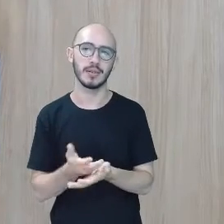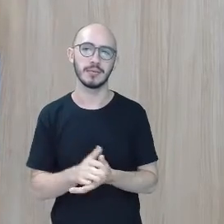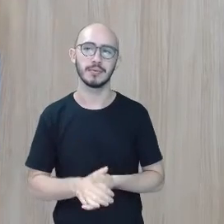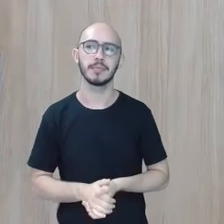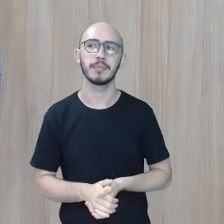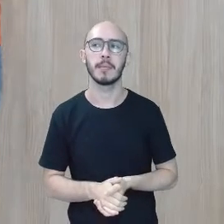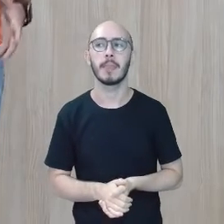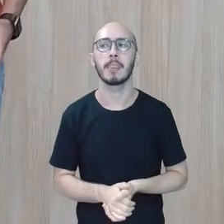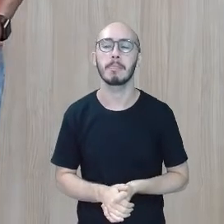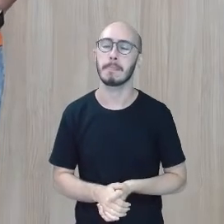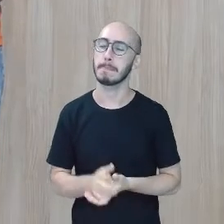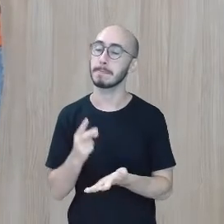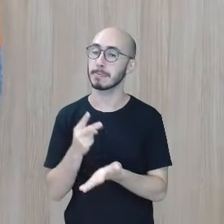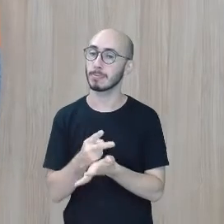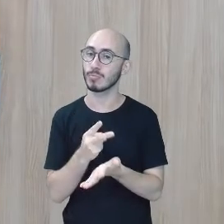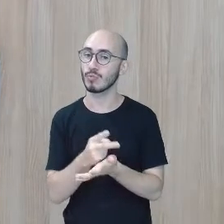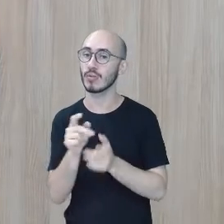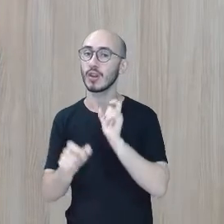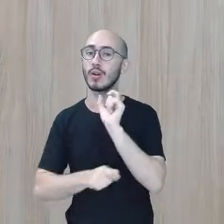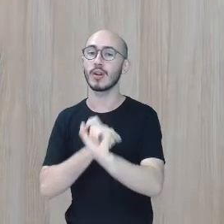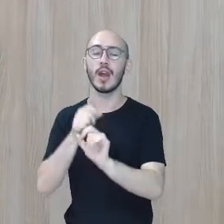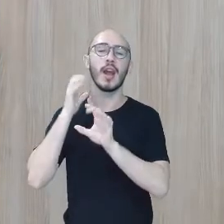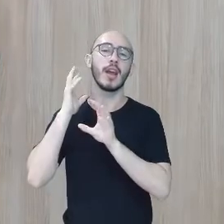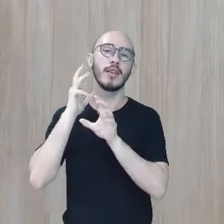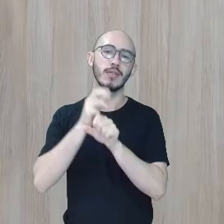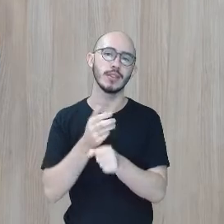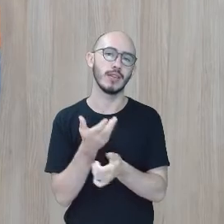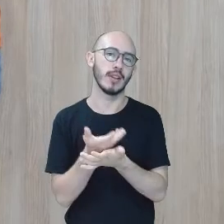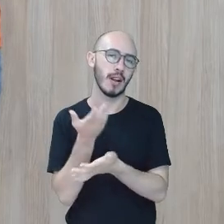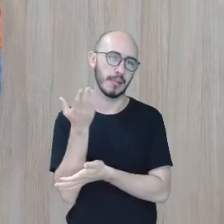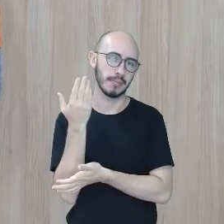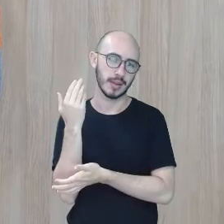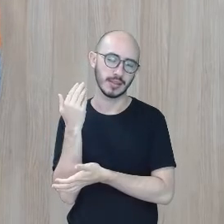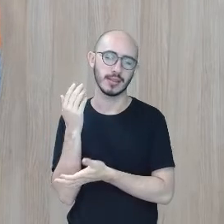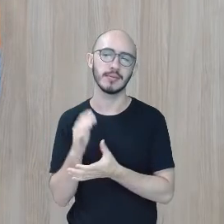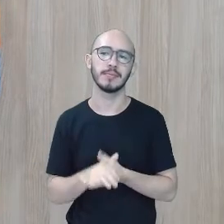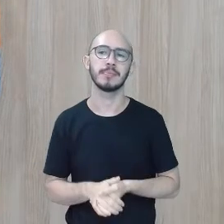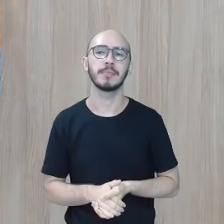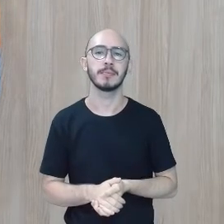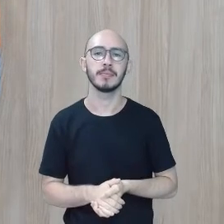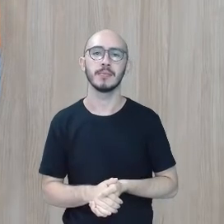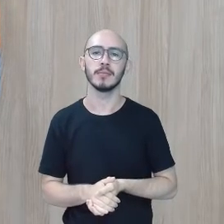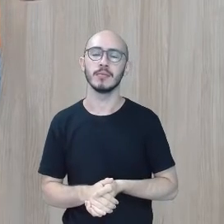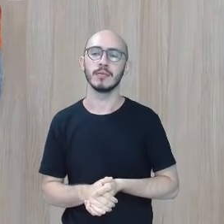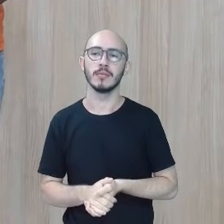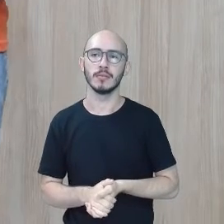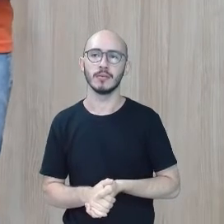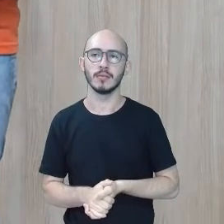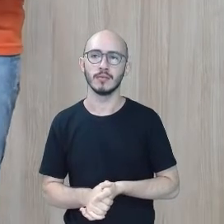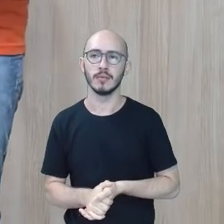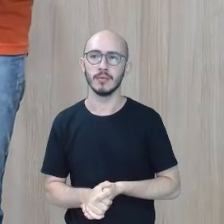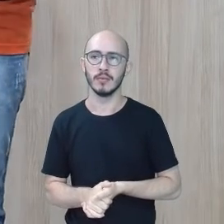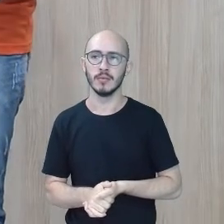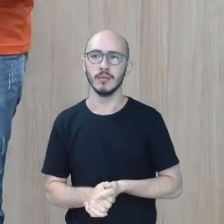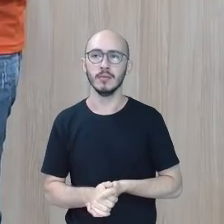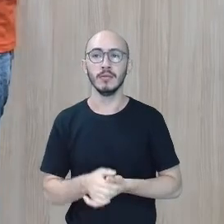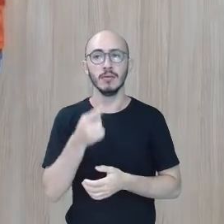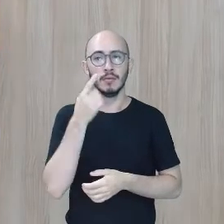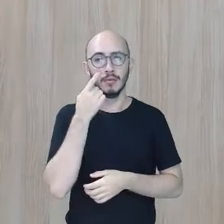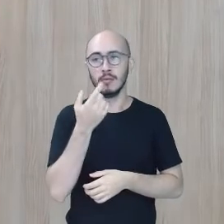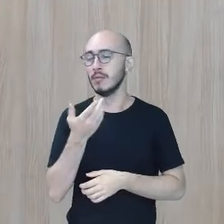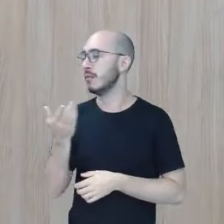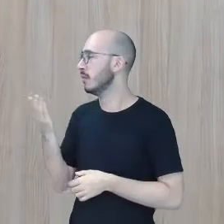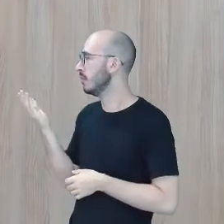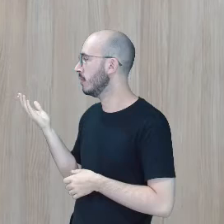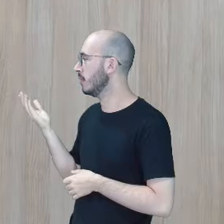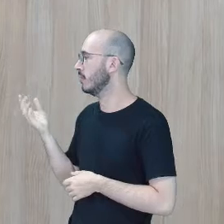de hoje, sempre fazendo aquela revisão, né? Voltando aí para o que vimos na aula anterior, certo? Então, na aula